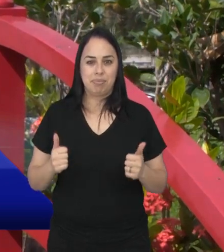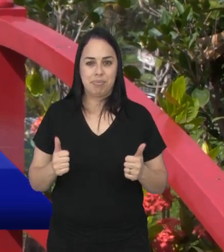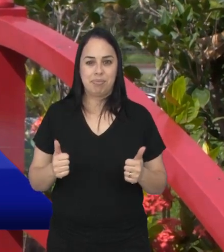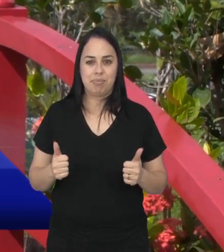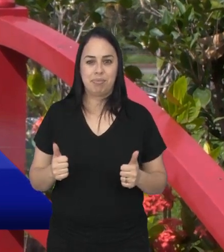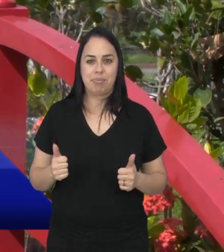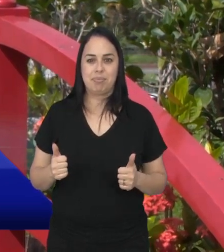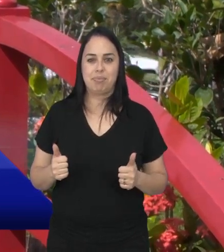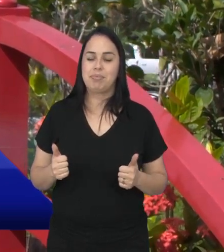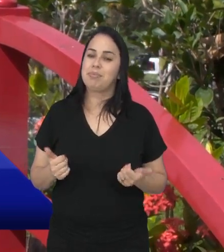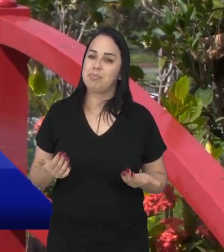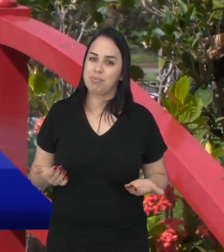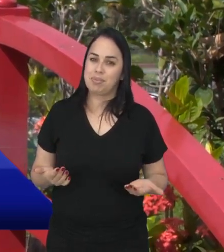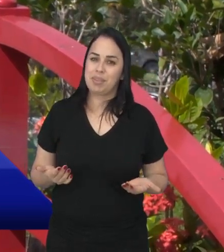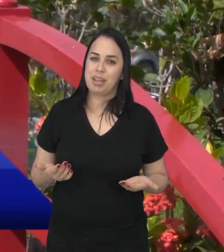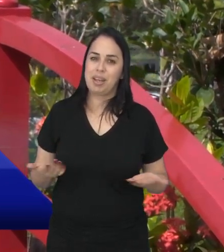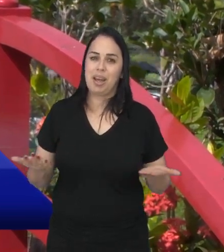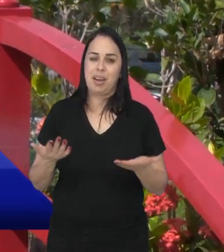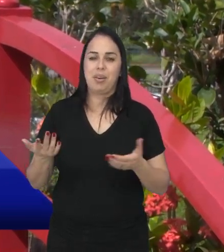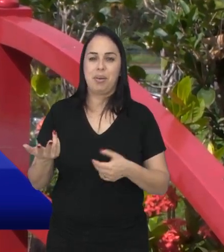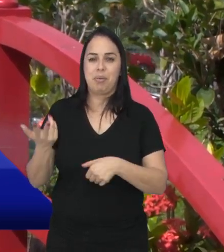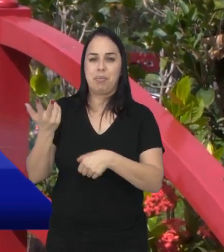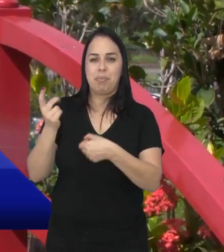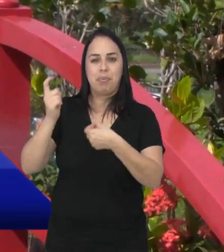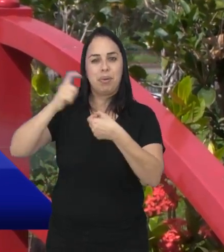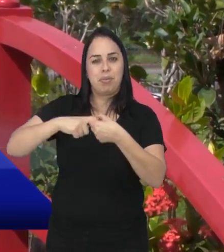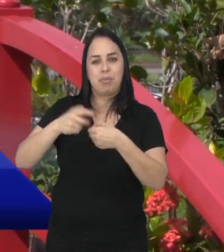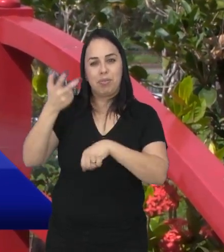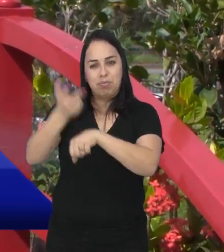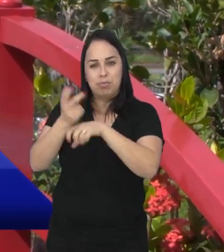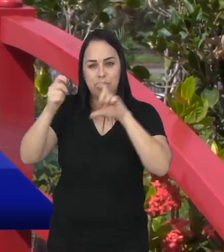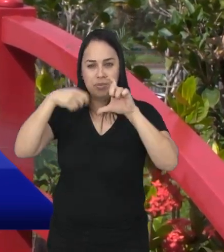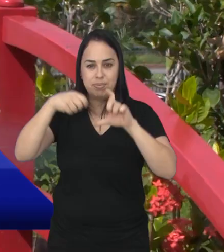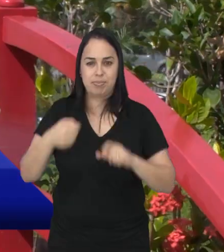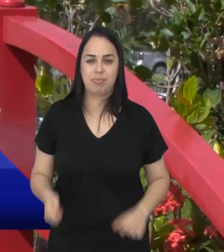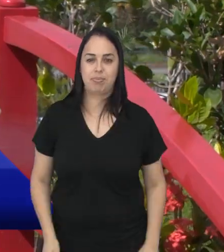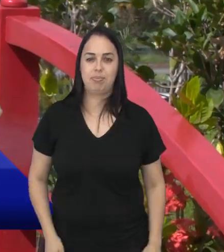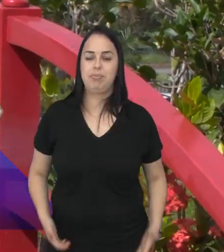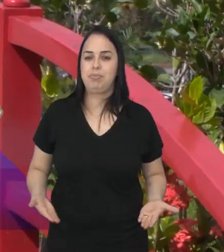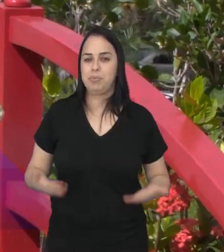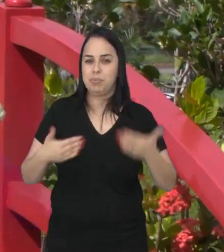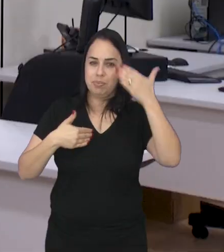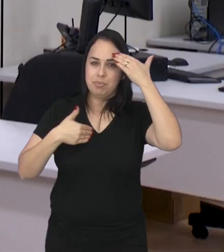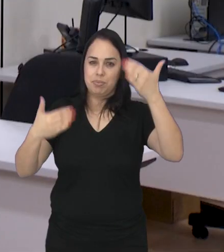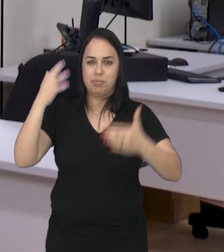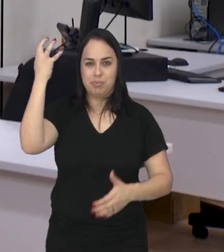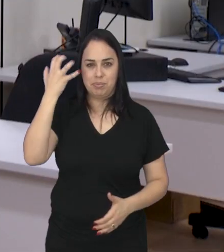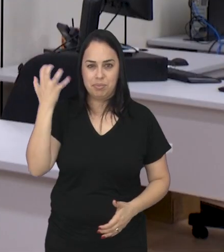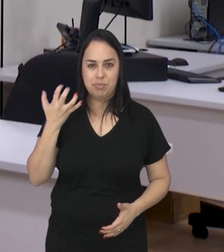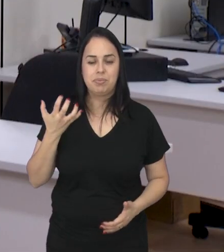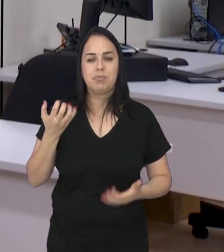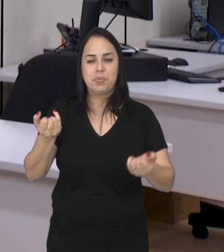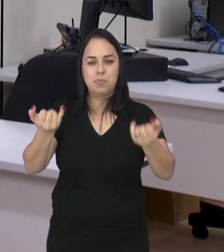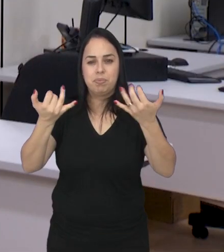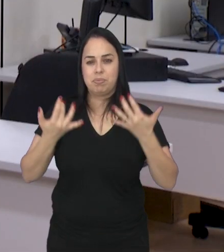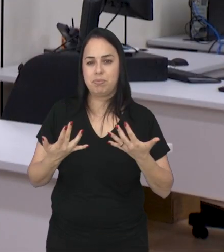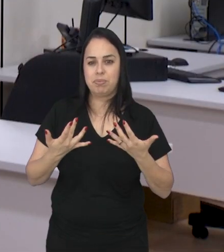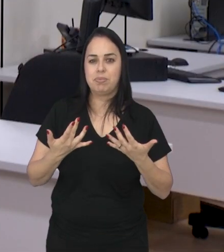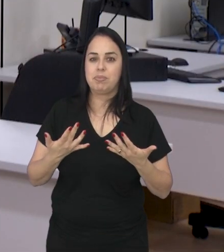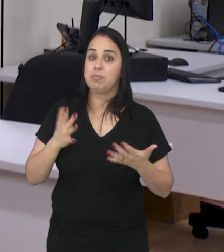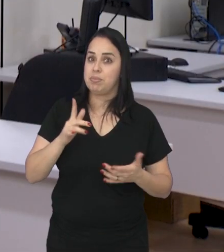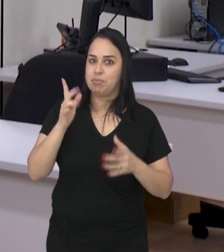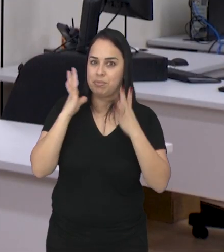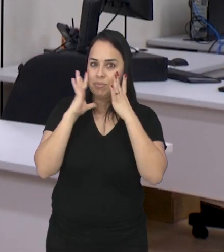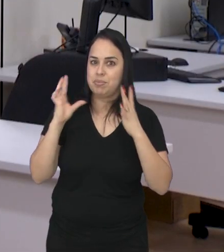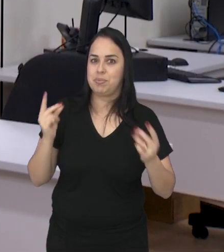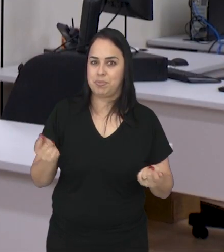como eu falei tá bom é isso eu volto com você aí na redação da TV Câmara Obrigada Fernanda pelas